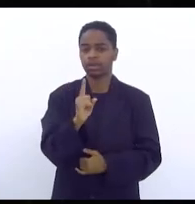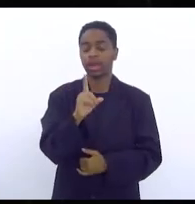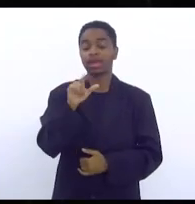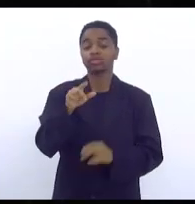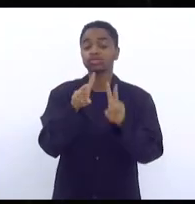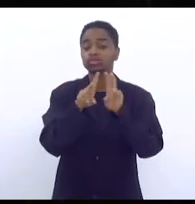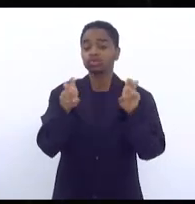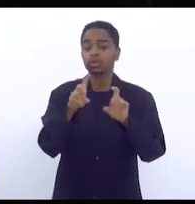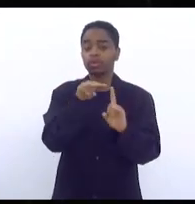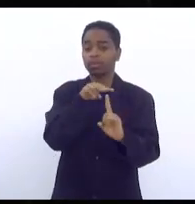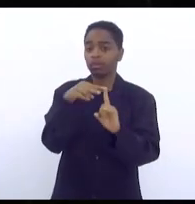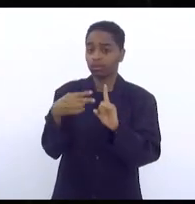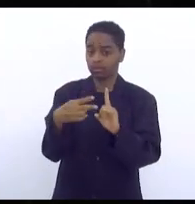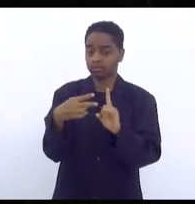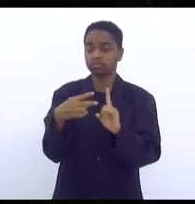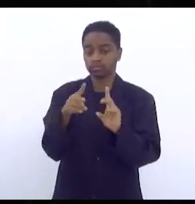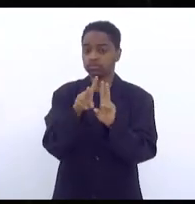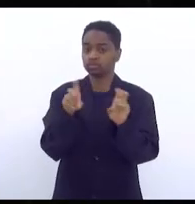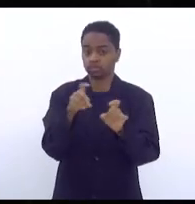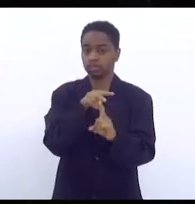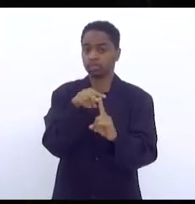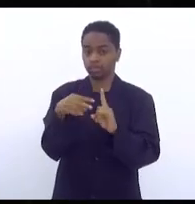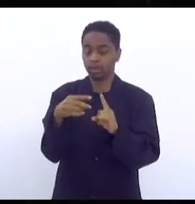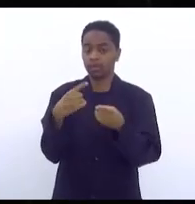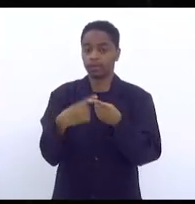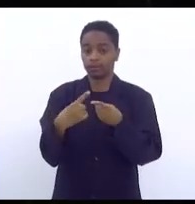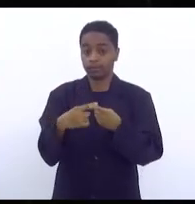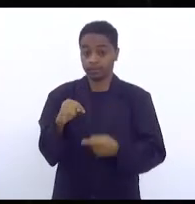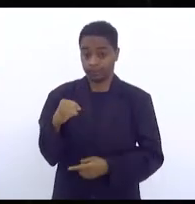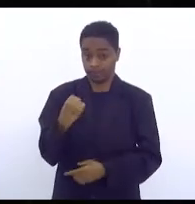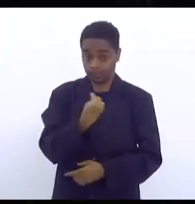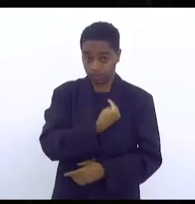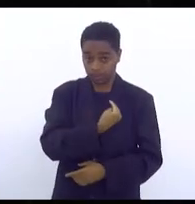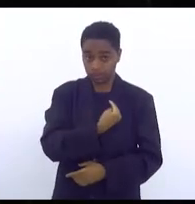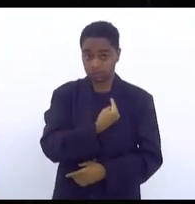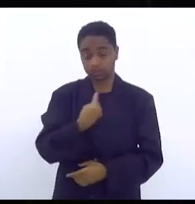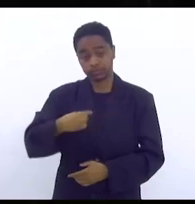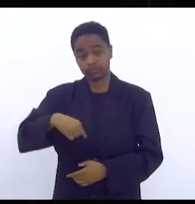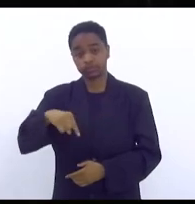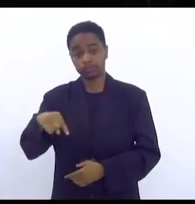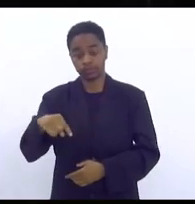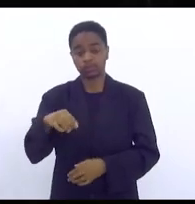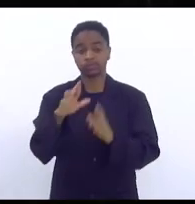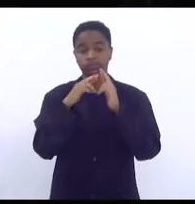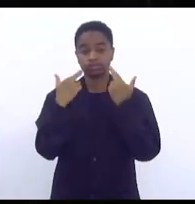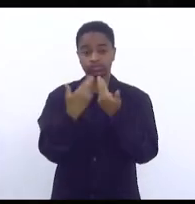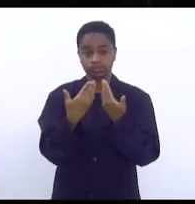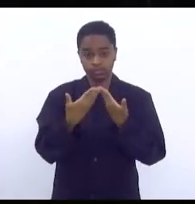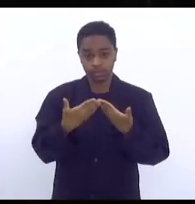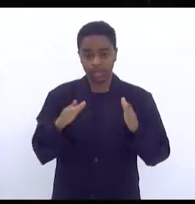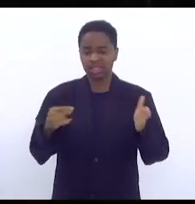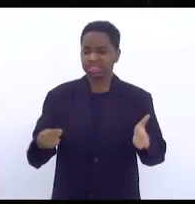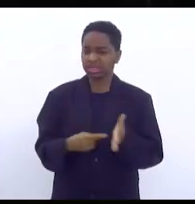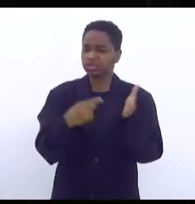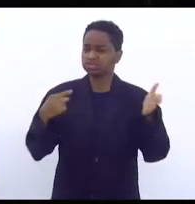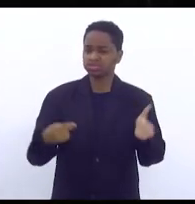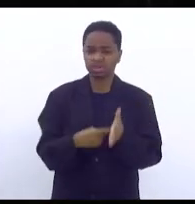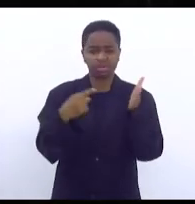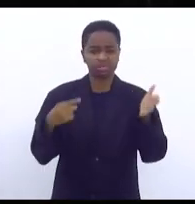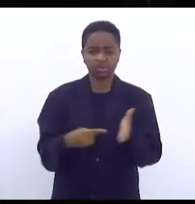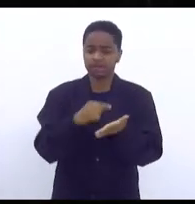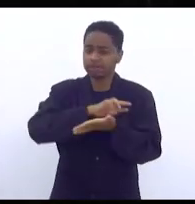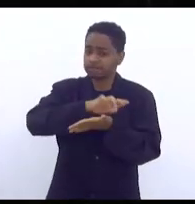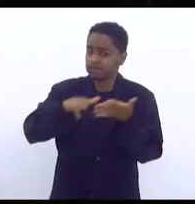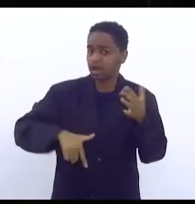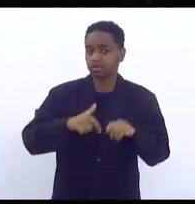concepção é uma questão de concepção nós fomos pras audiências públicas denunciamos isso reiteradas vezes